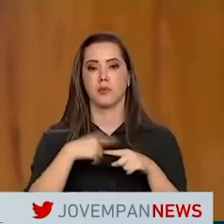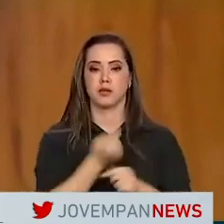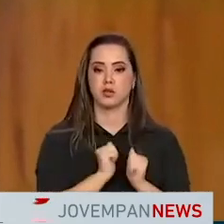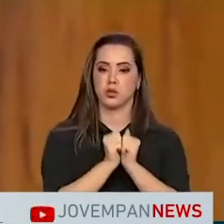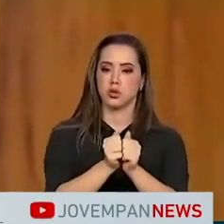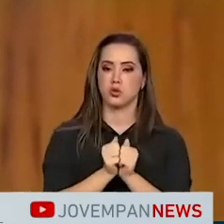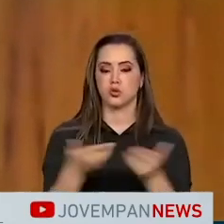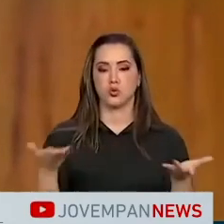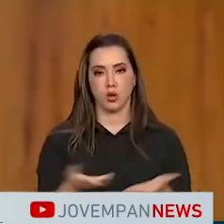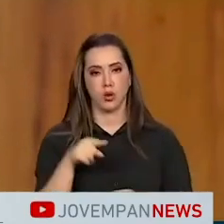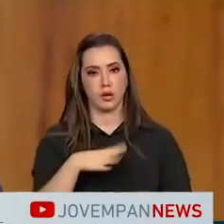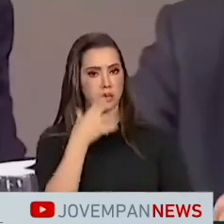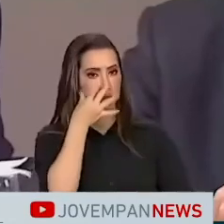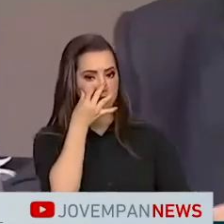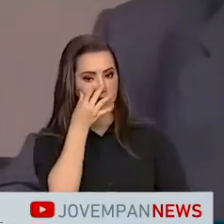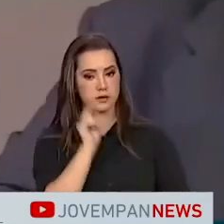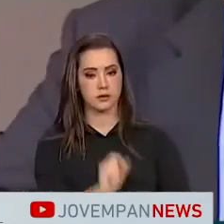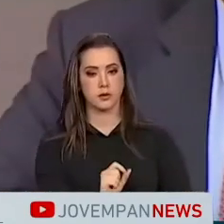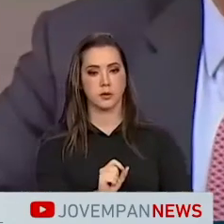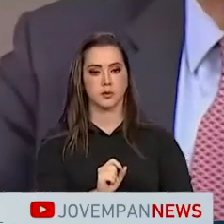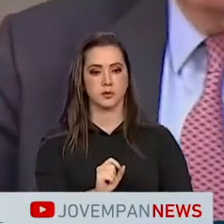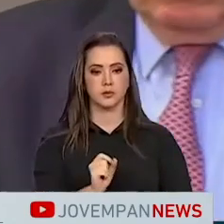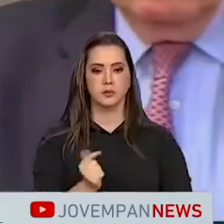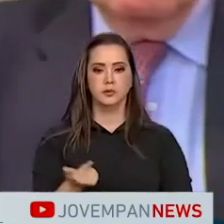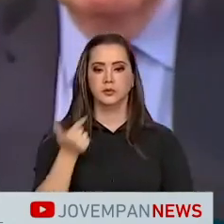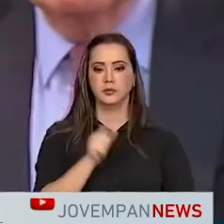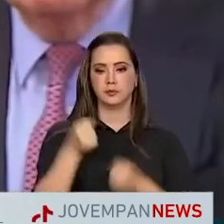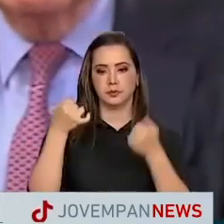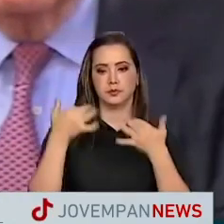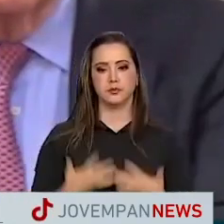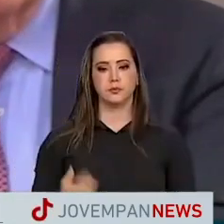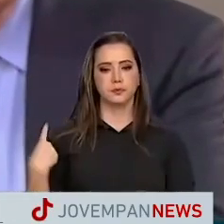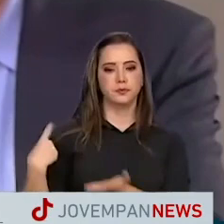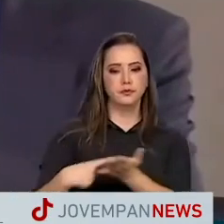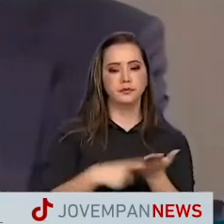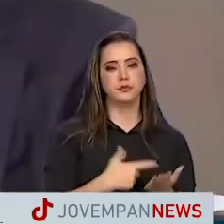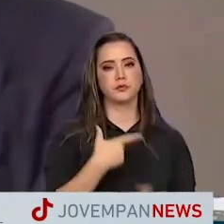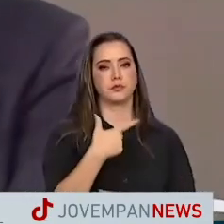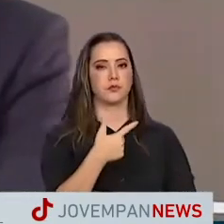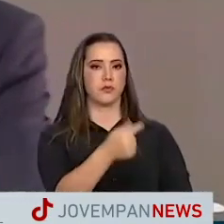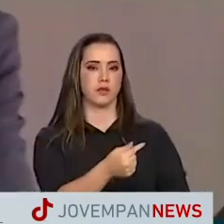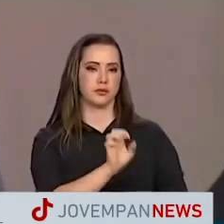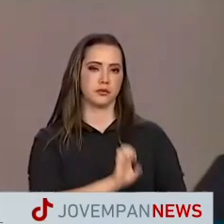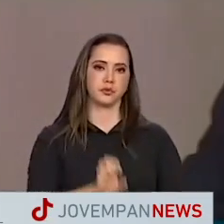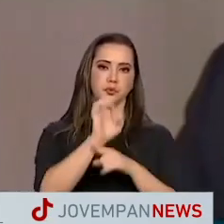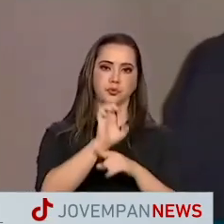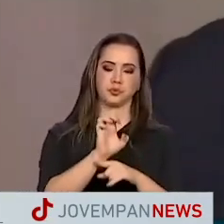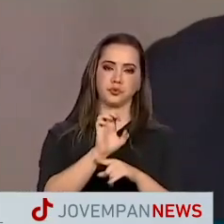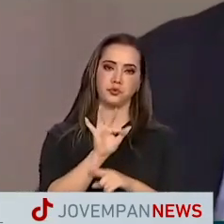aqui presencialmente para reafirmar o compromisso dos 27 estados da